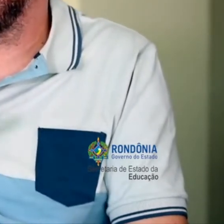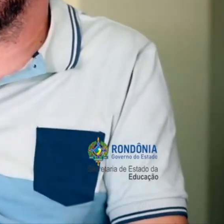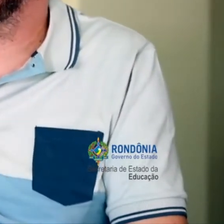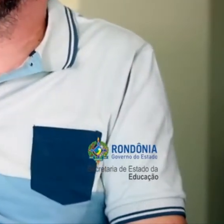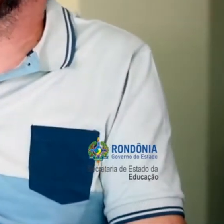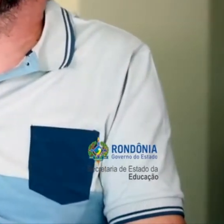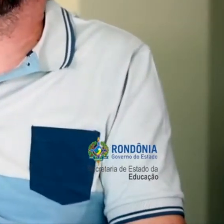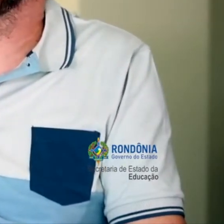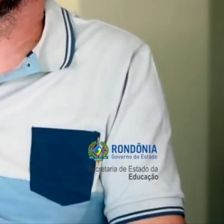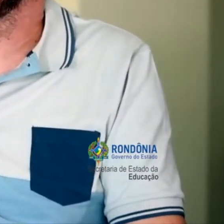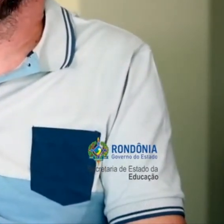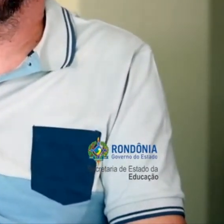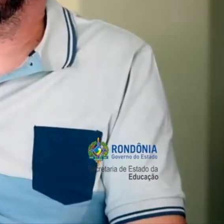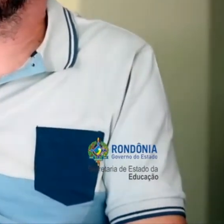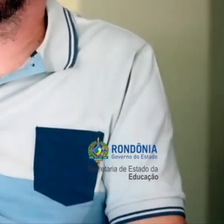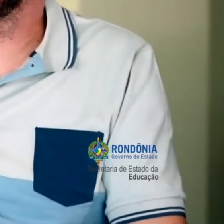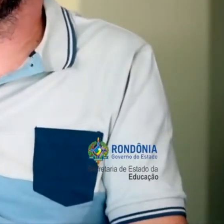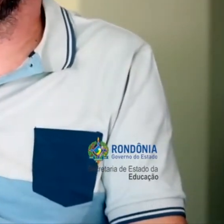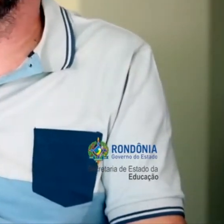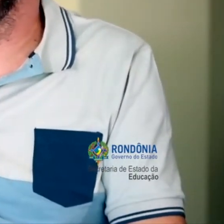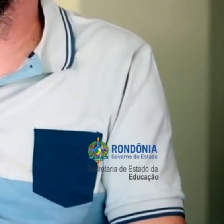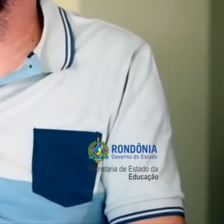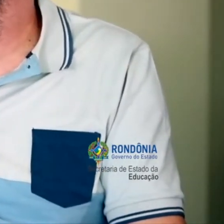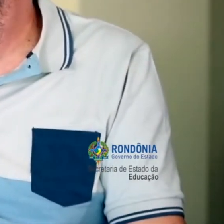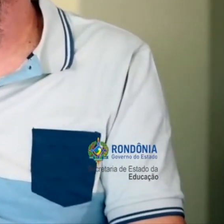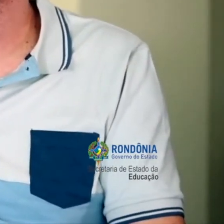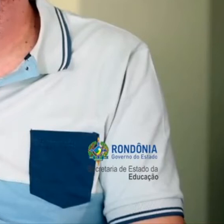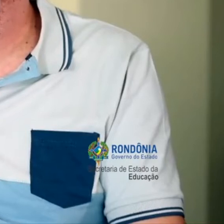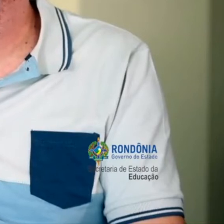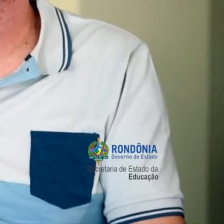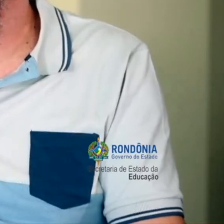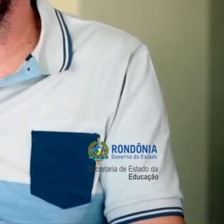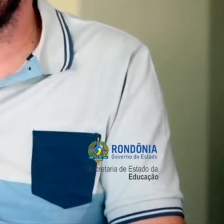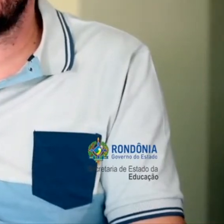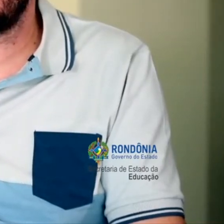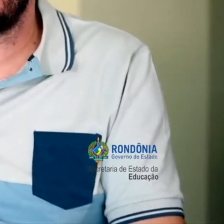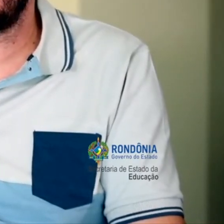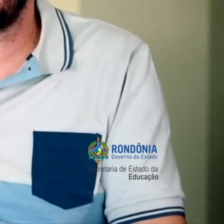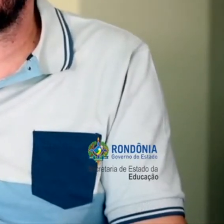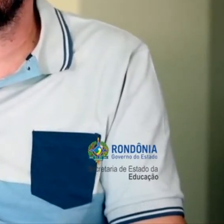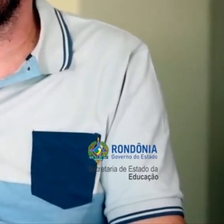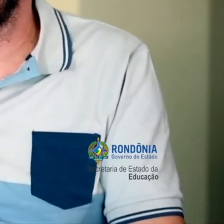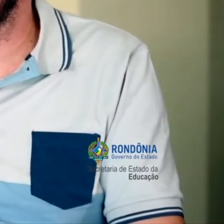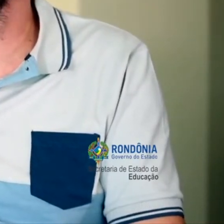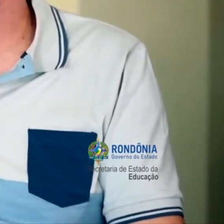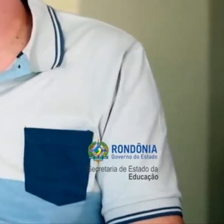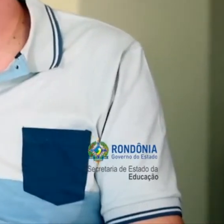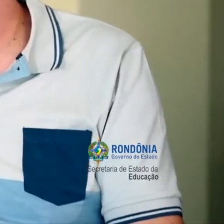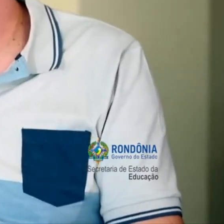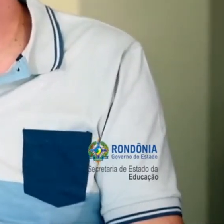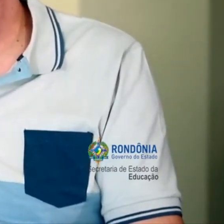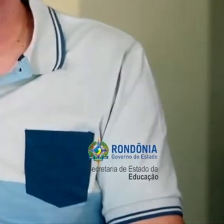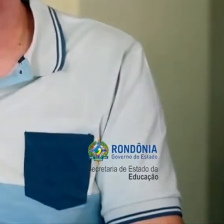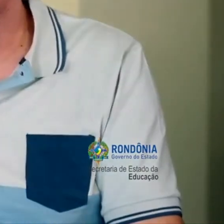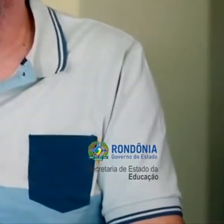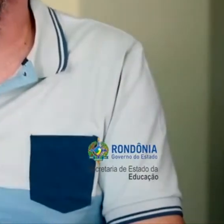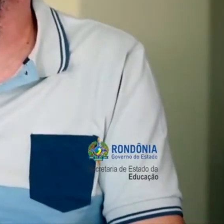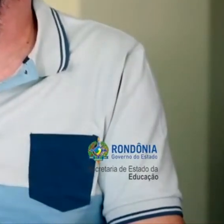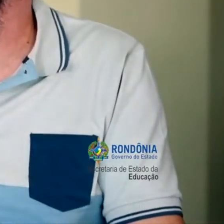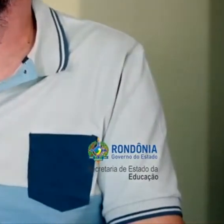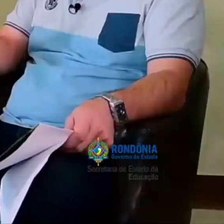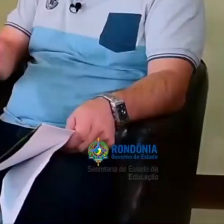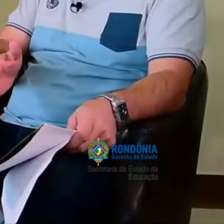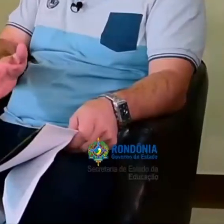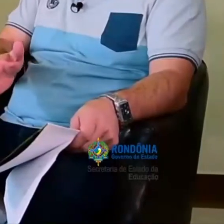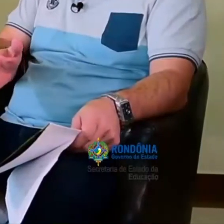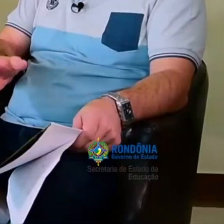uma proeminência da razão. Aí vem um autor chamado Guilherme de Ockham, que fala-se da navalha de Ockham, que faz a separação